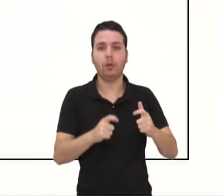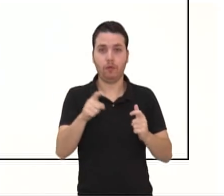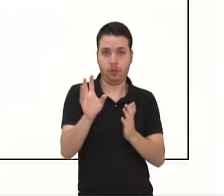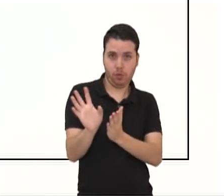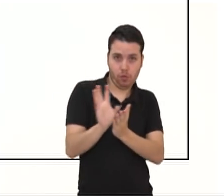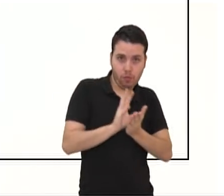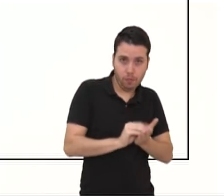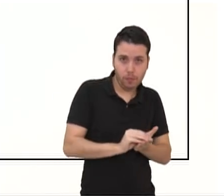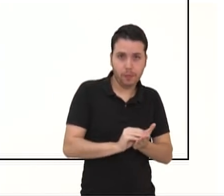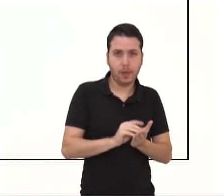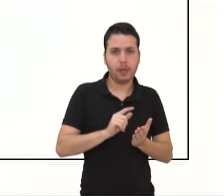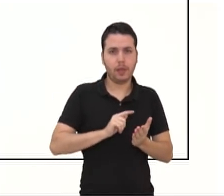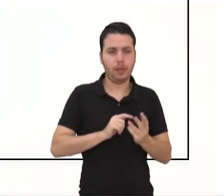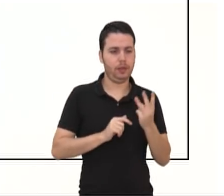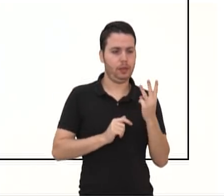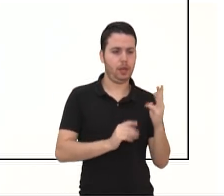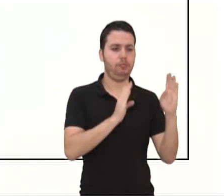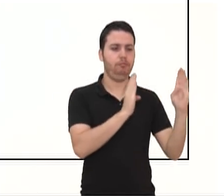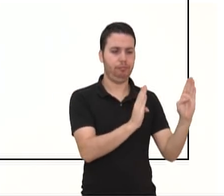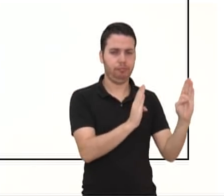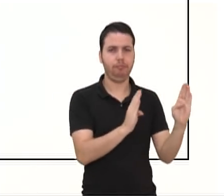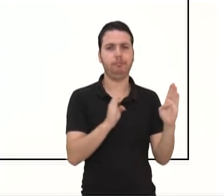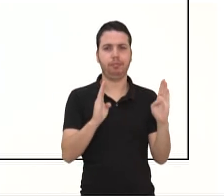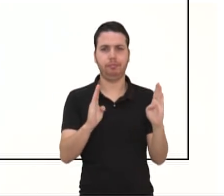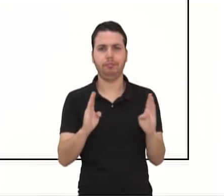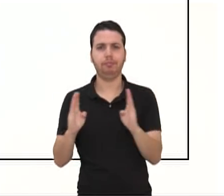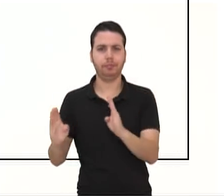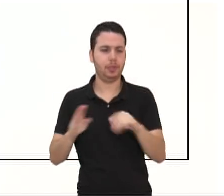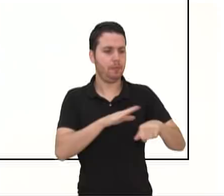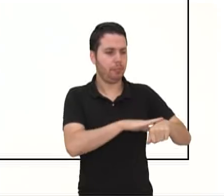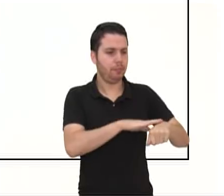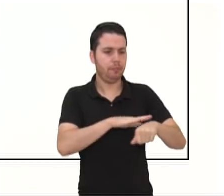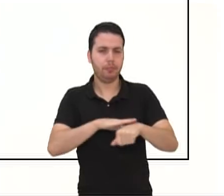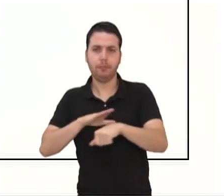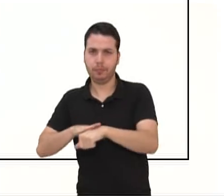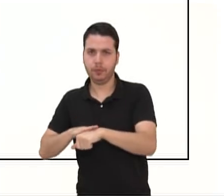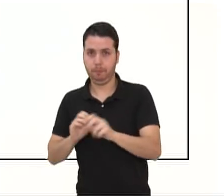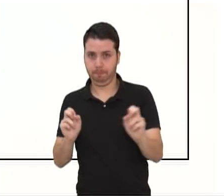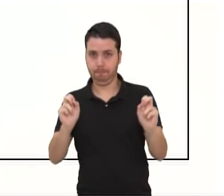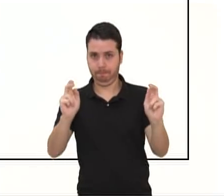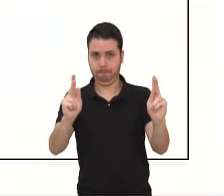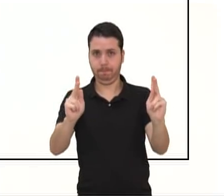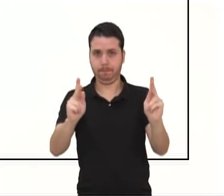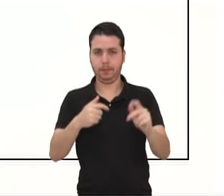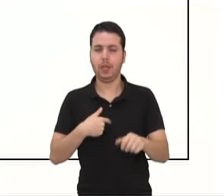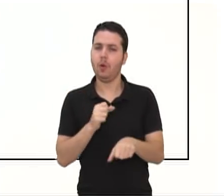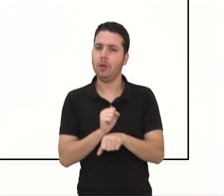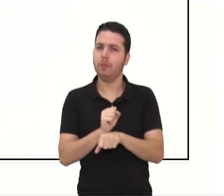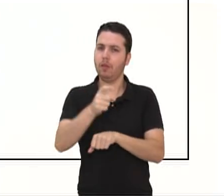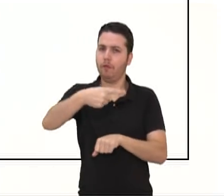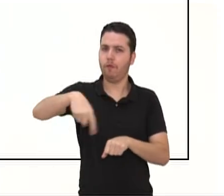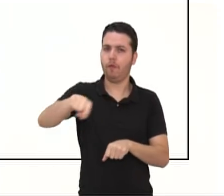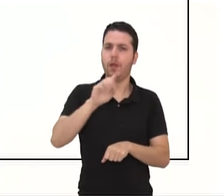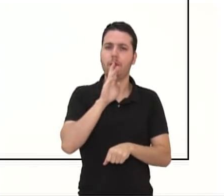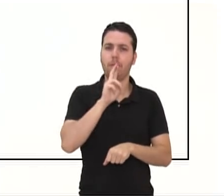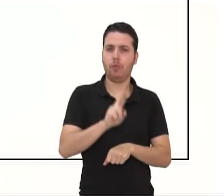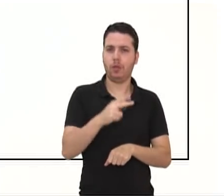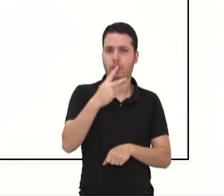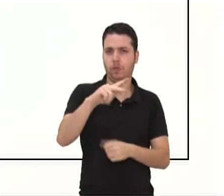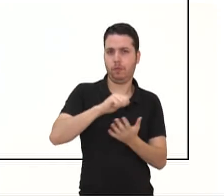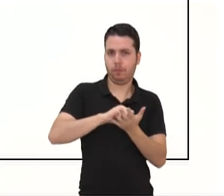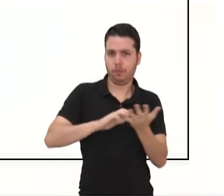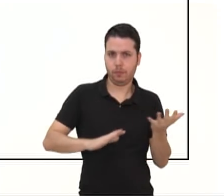aí em três momentos diferentes, as três momentos do texto, ok? Eu aguardo você resolver o seu